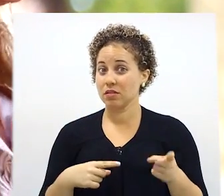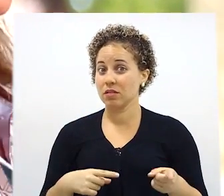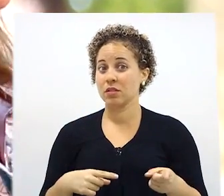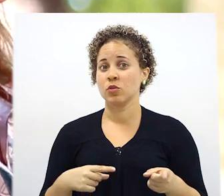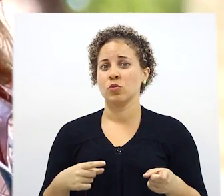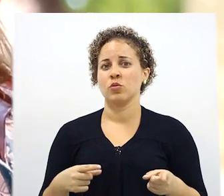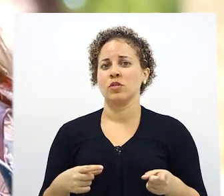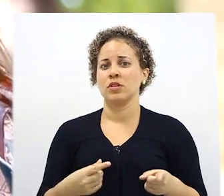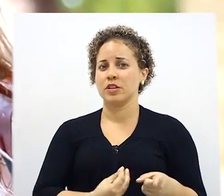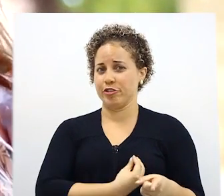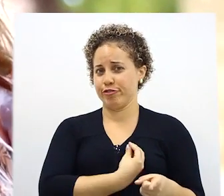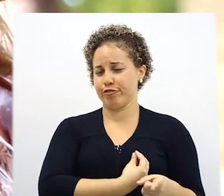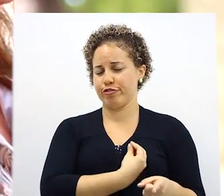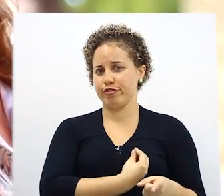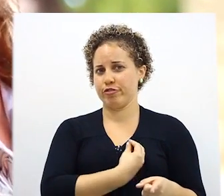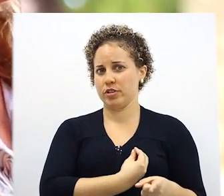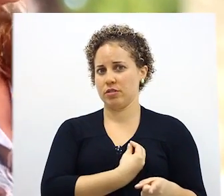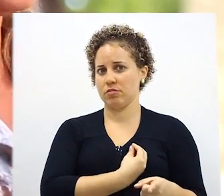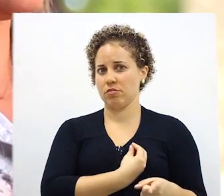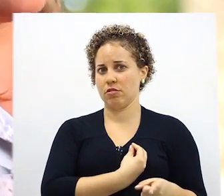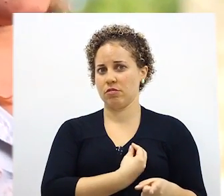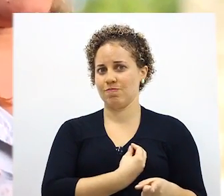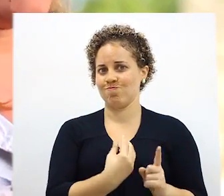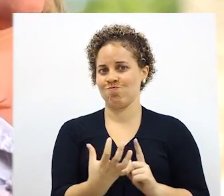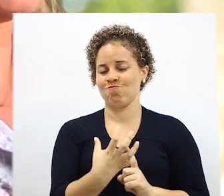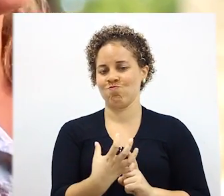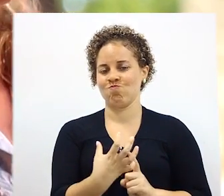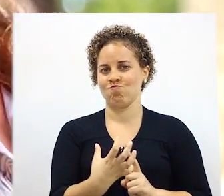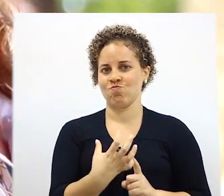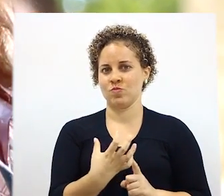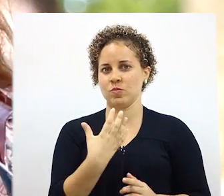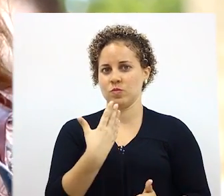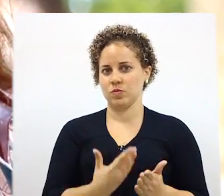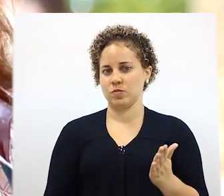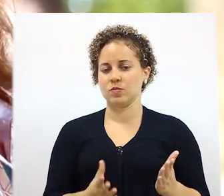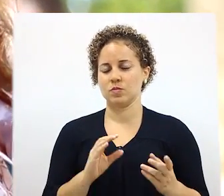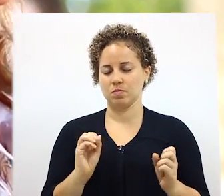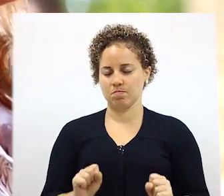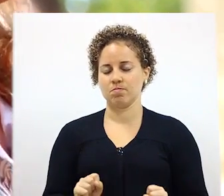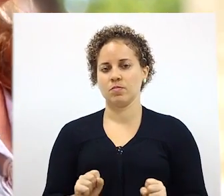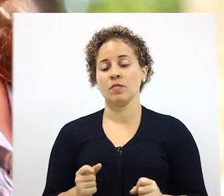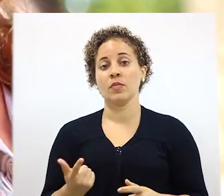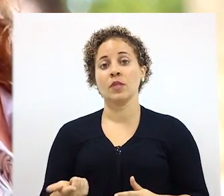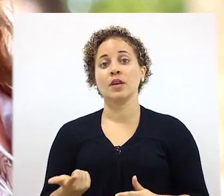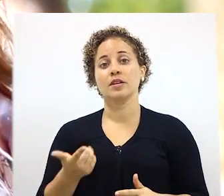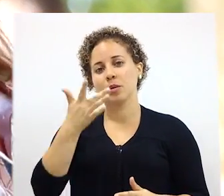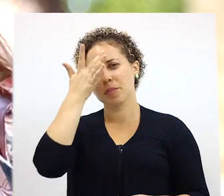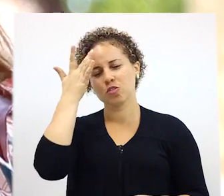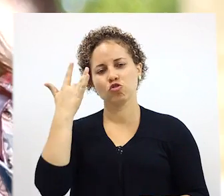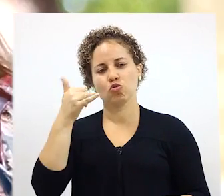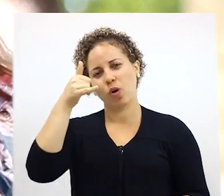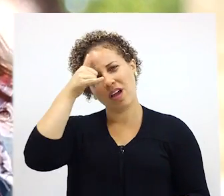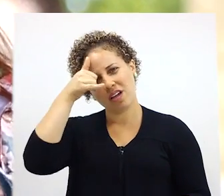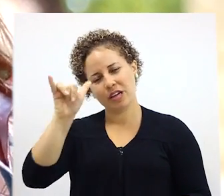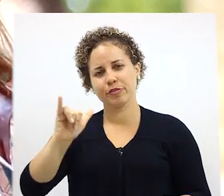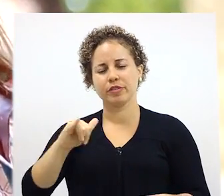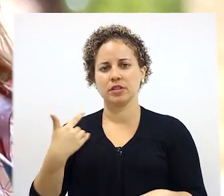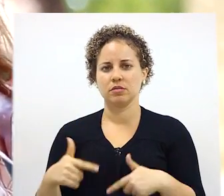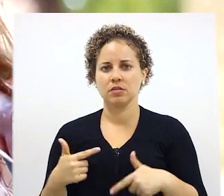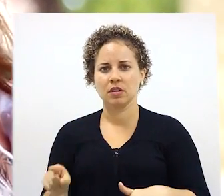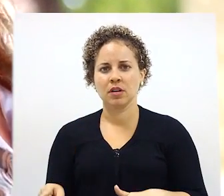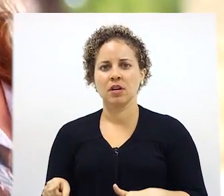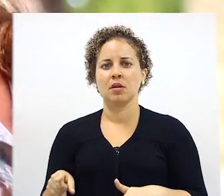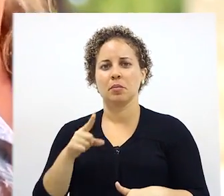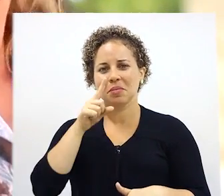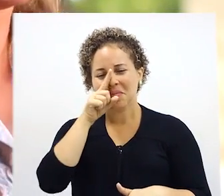oferece risco de acidente para ele? Nós sabemos que no passado, você sabe que no passado, se o trabalhador se recusasse, era visto com maus olhos. Era